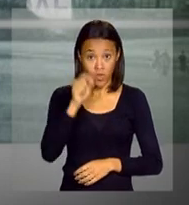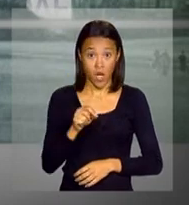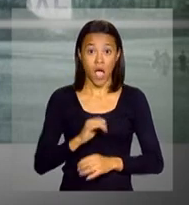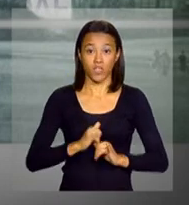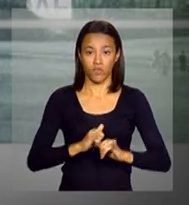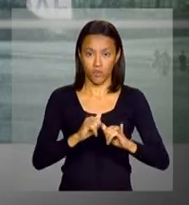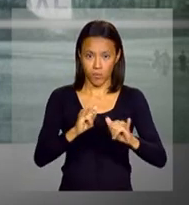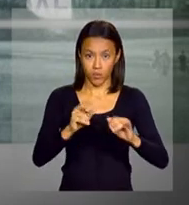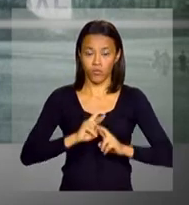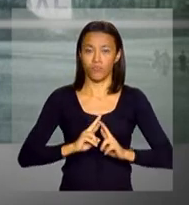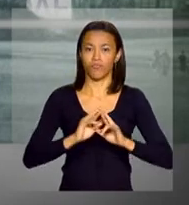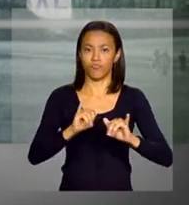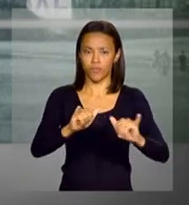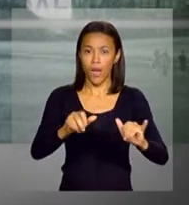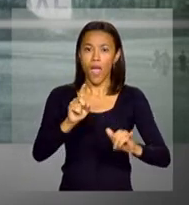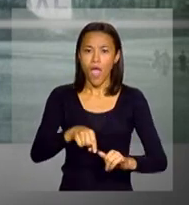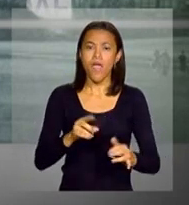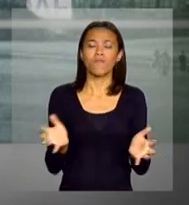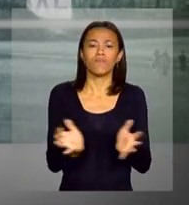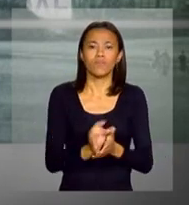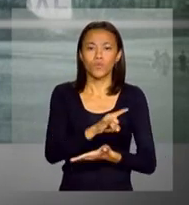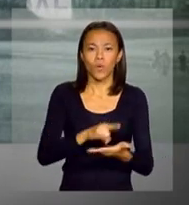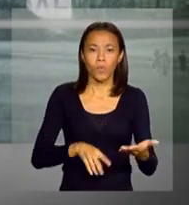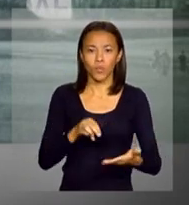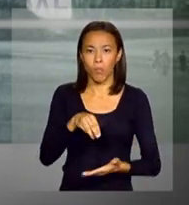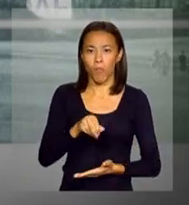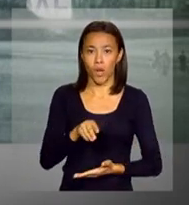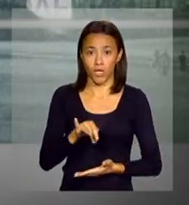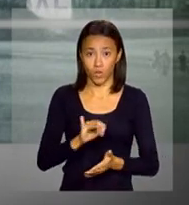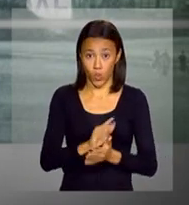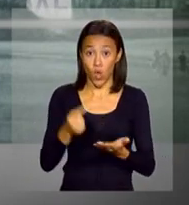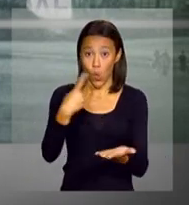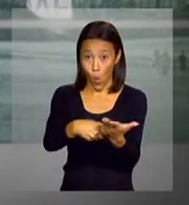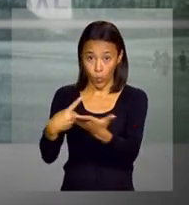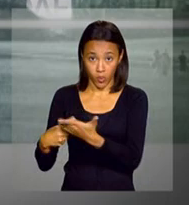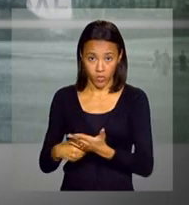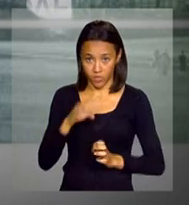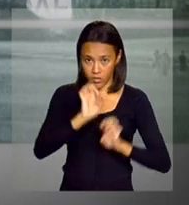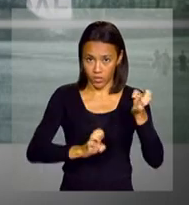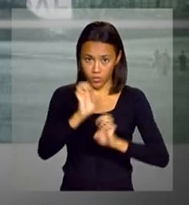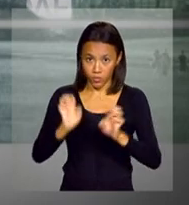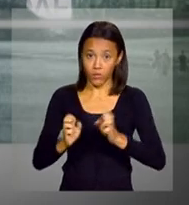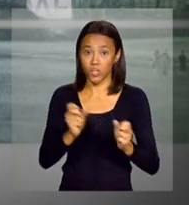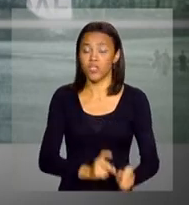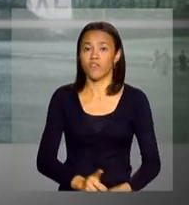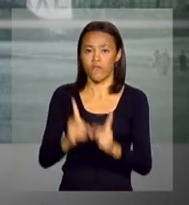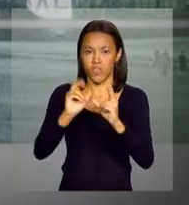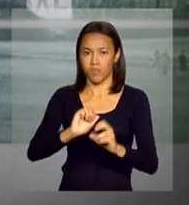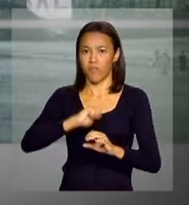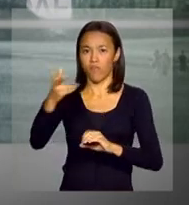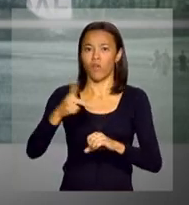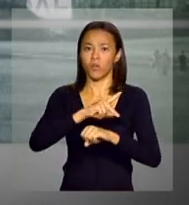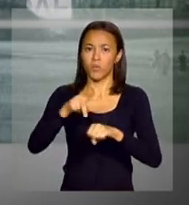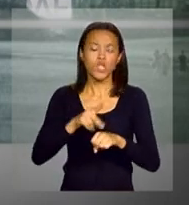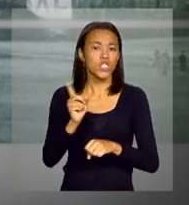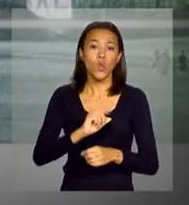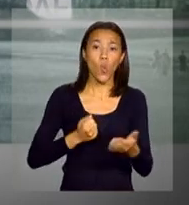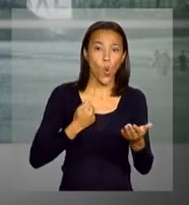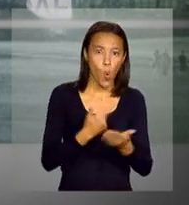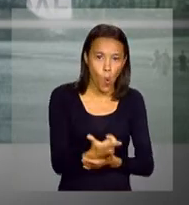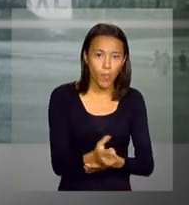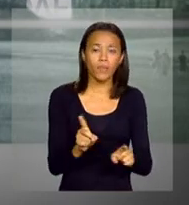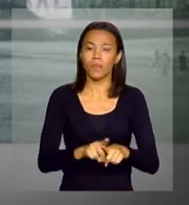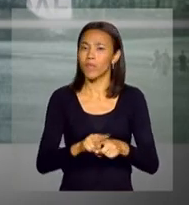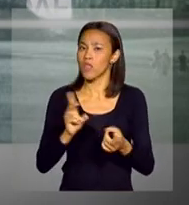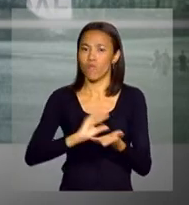dados divulgados fazem parte da moratória da soja, compromisso das indústrias exportadoras de não comprar nem